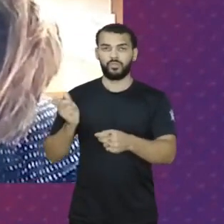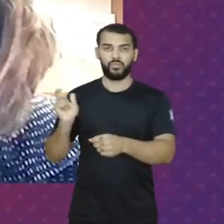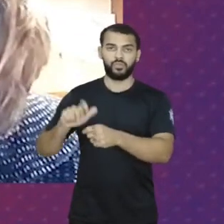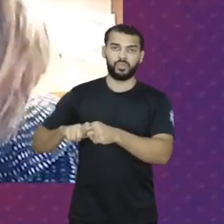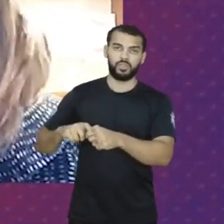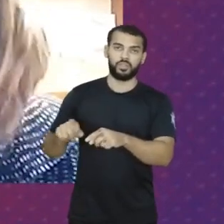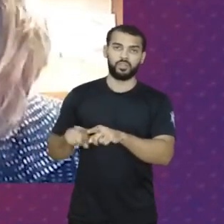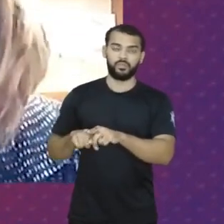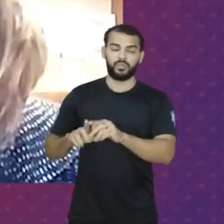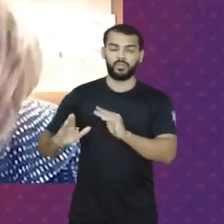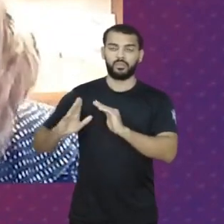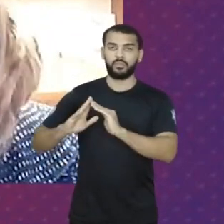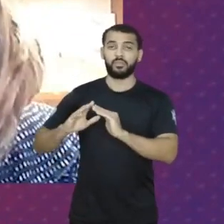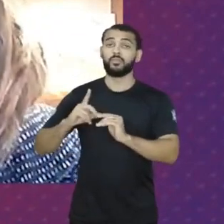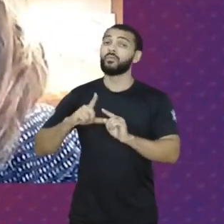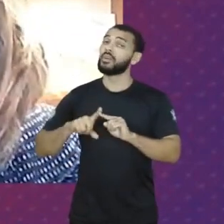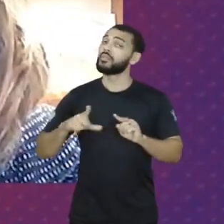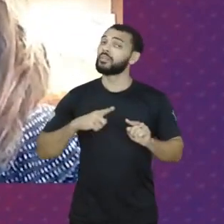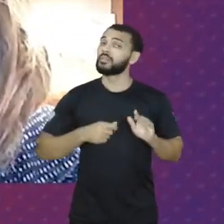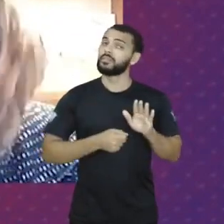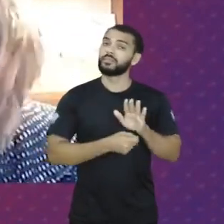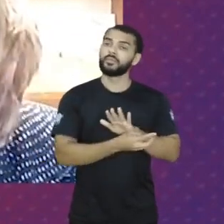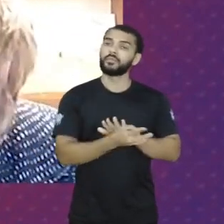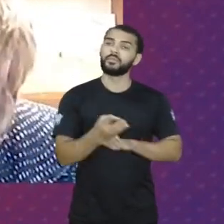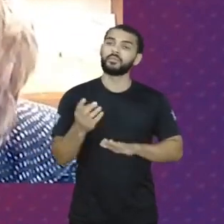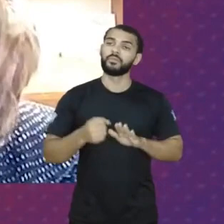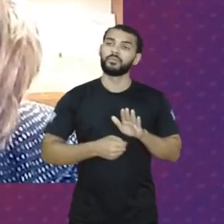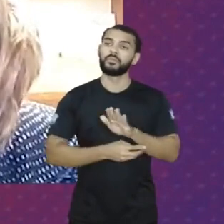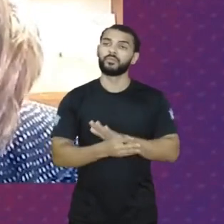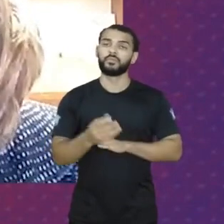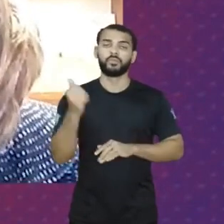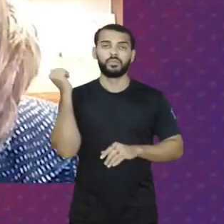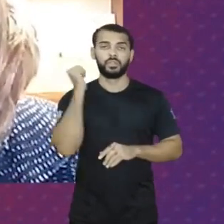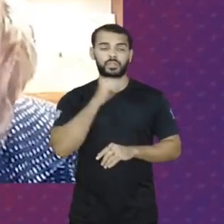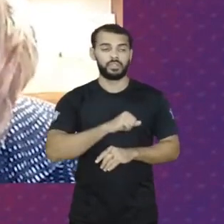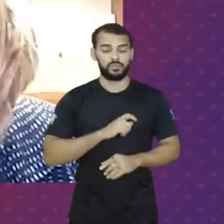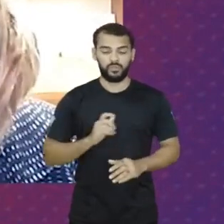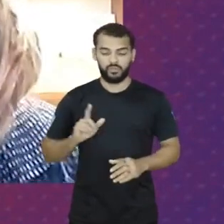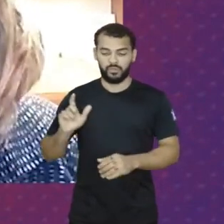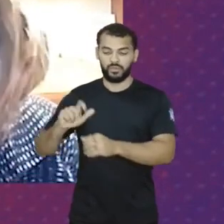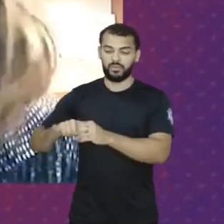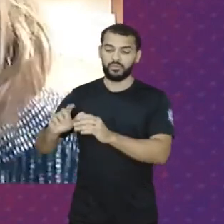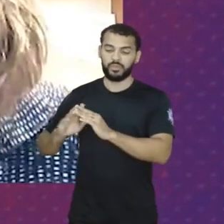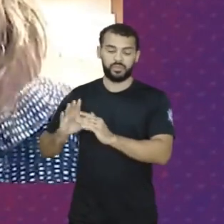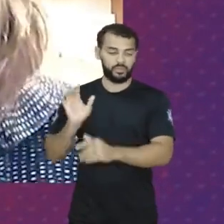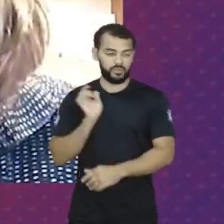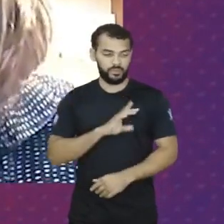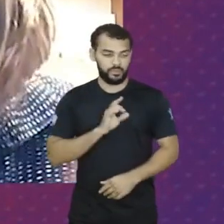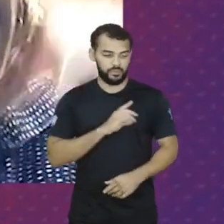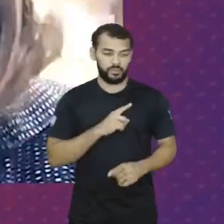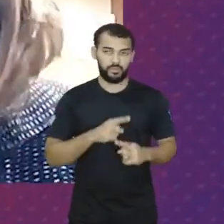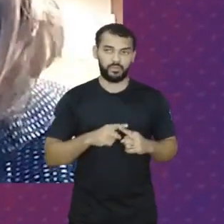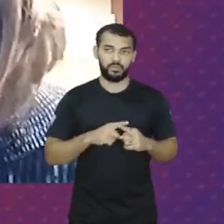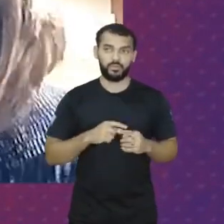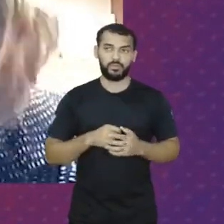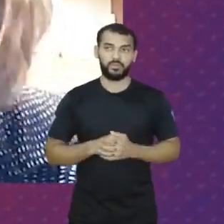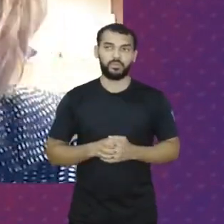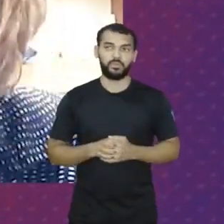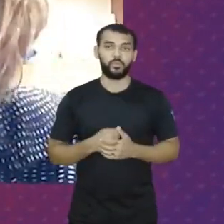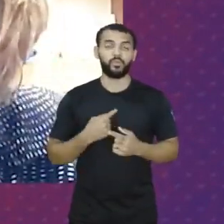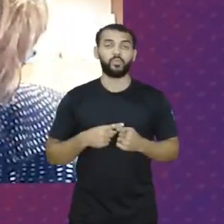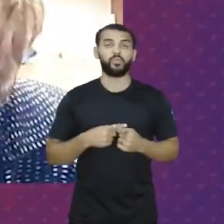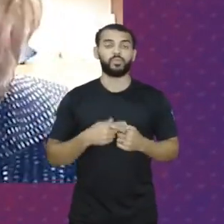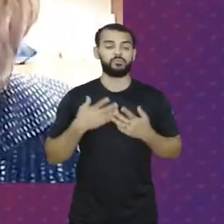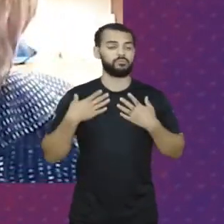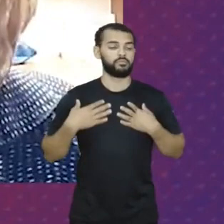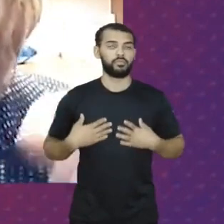dias. Tem milhões de mulheres nesse país que têm medo de voltar para casa, porque ao chegar em casa serão arrancadas delas